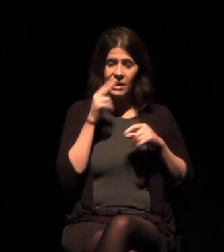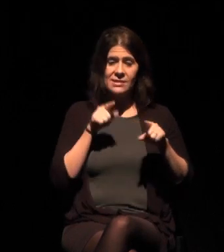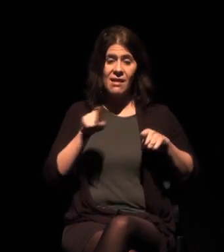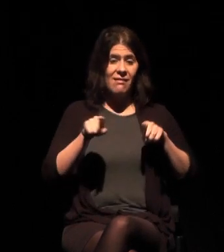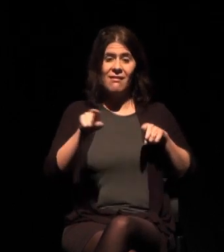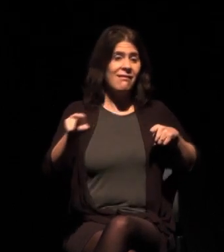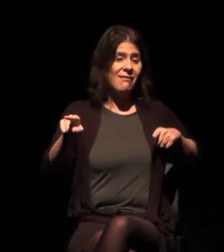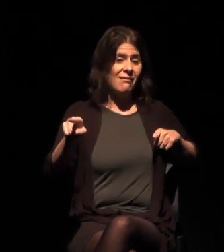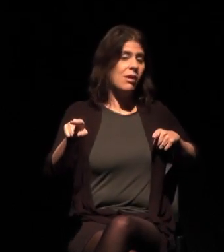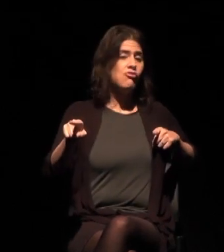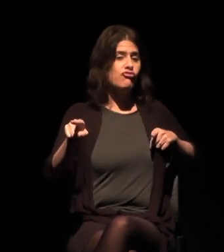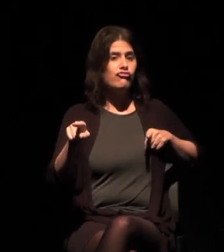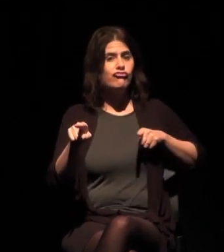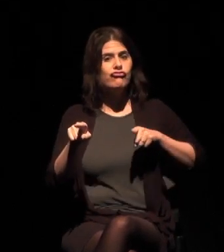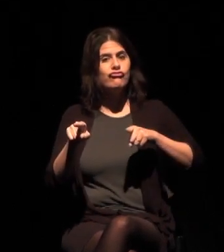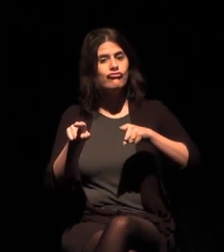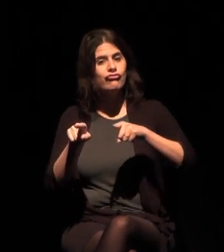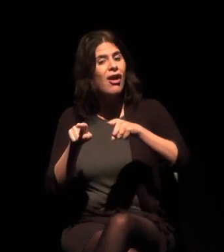tecnologia